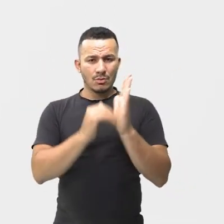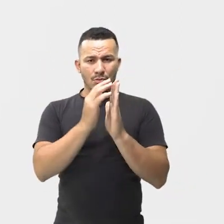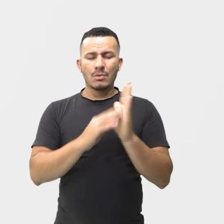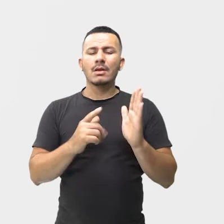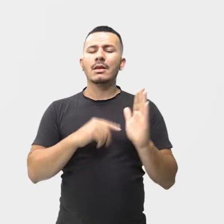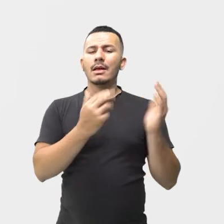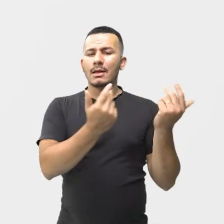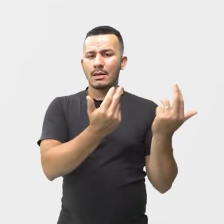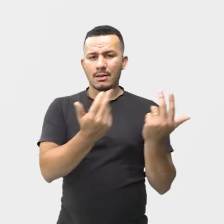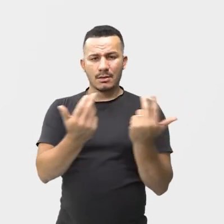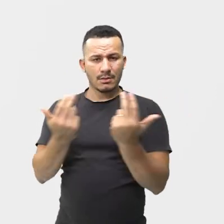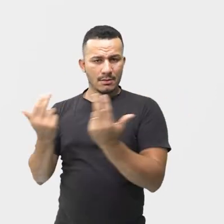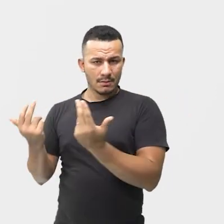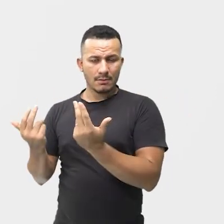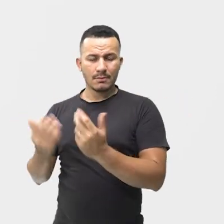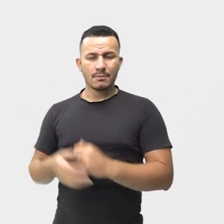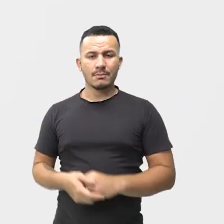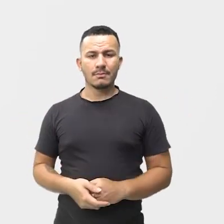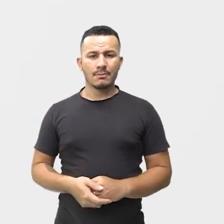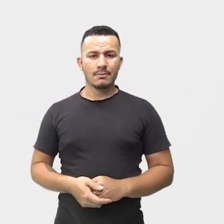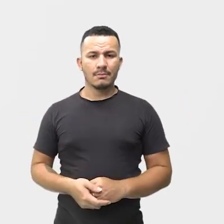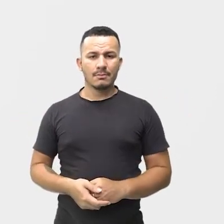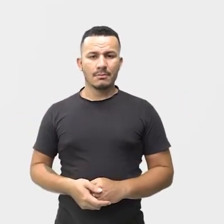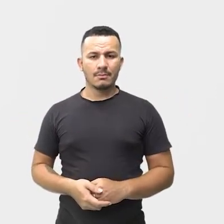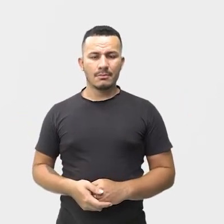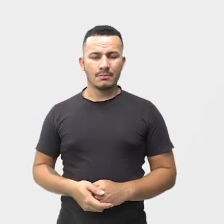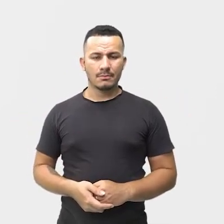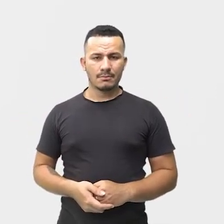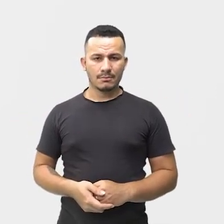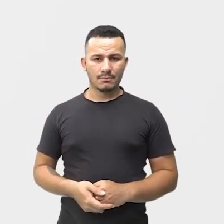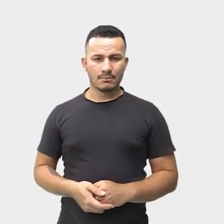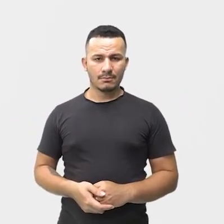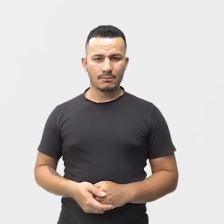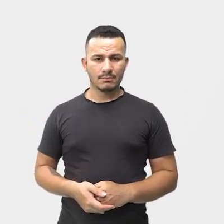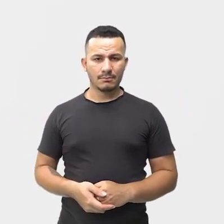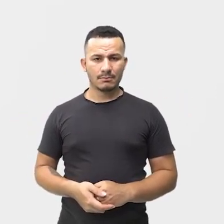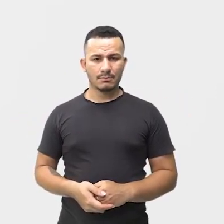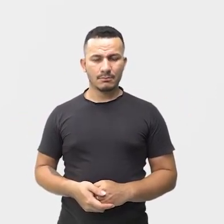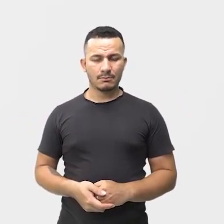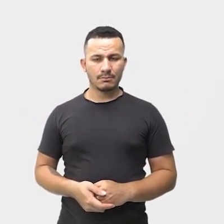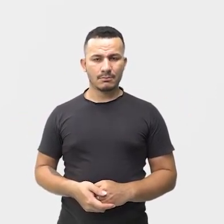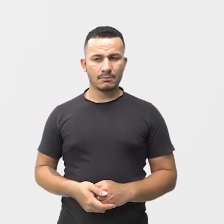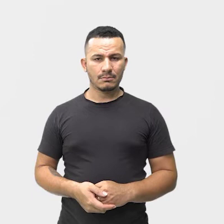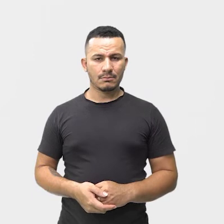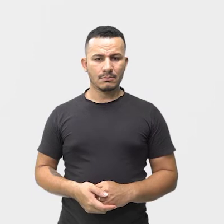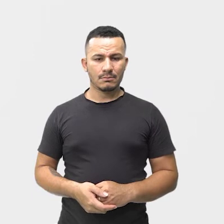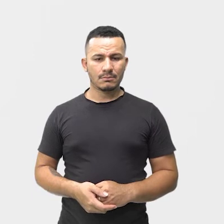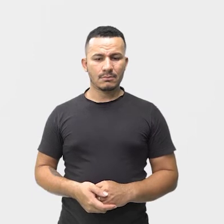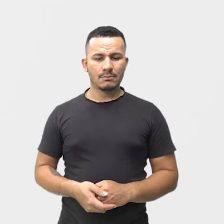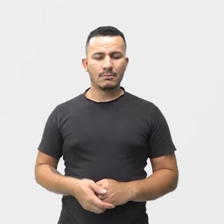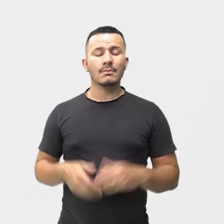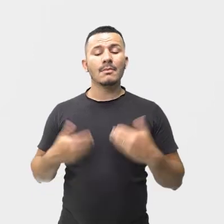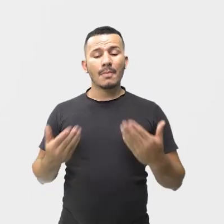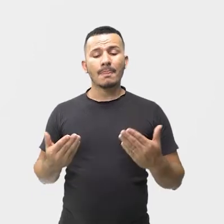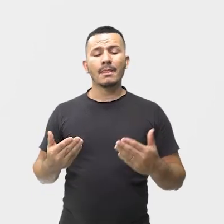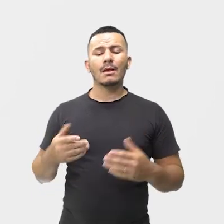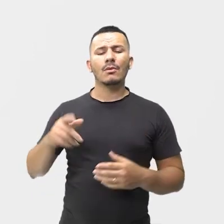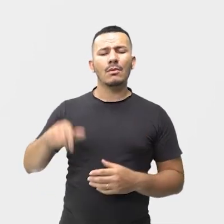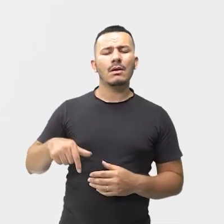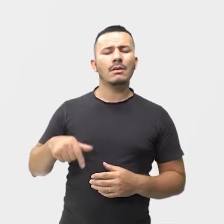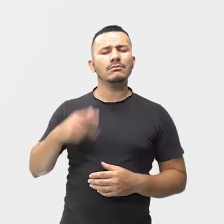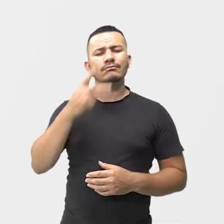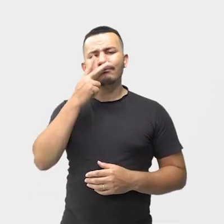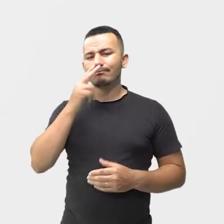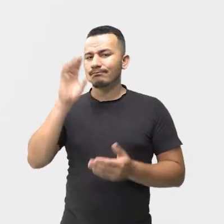essa mesma estética. Então, geralmente, representando, ou seja, o ser humano como